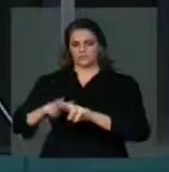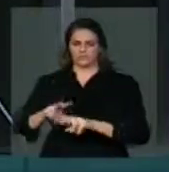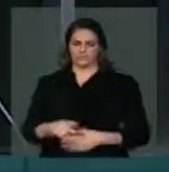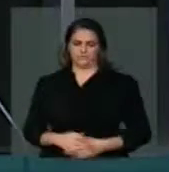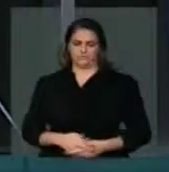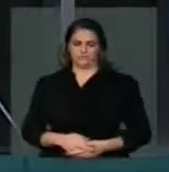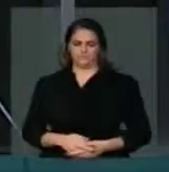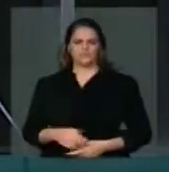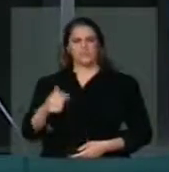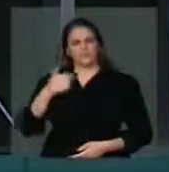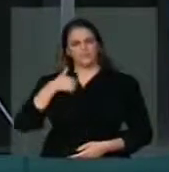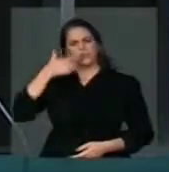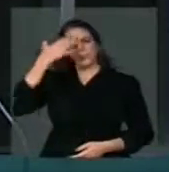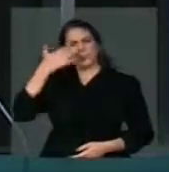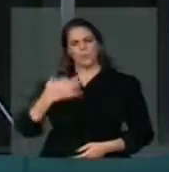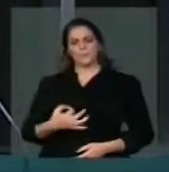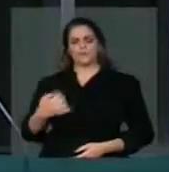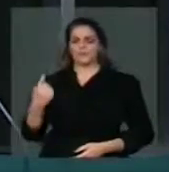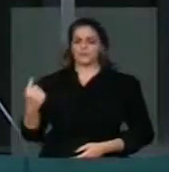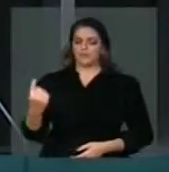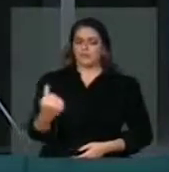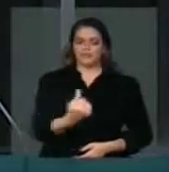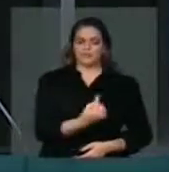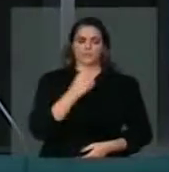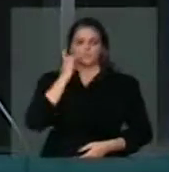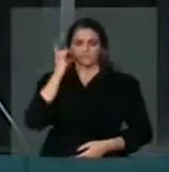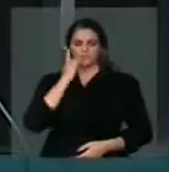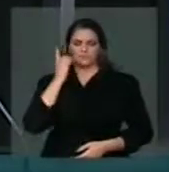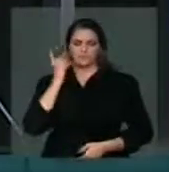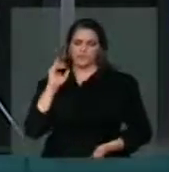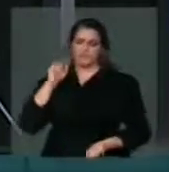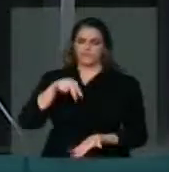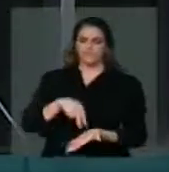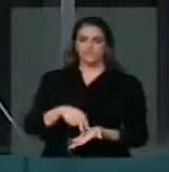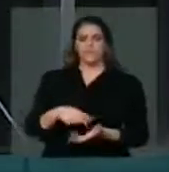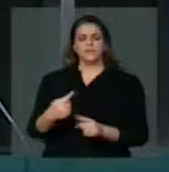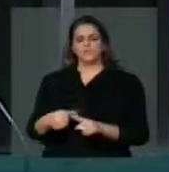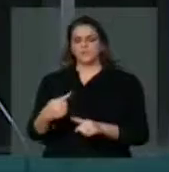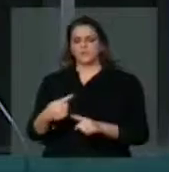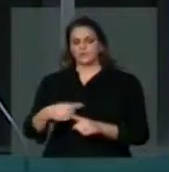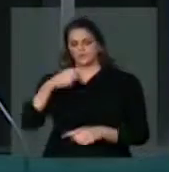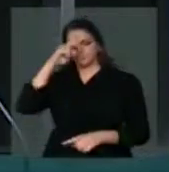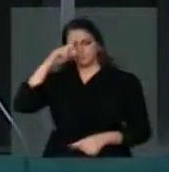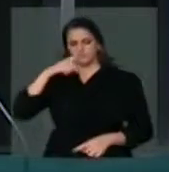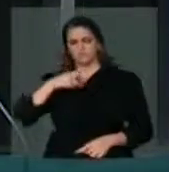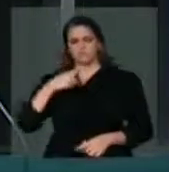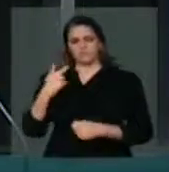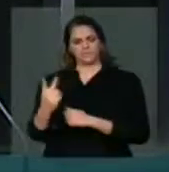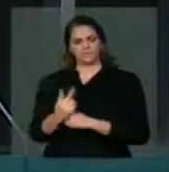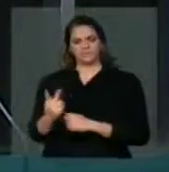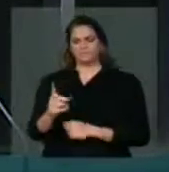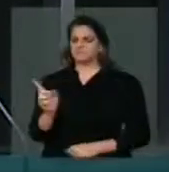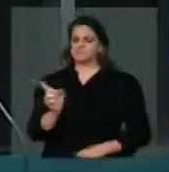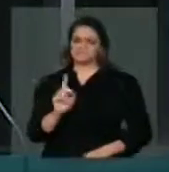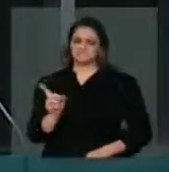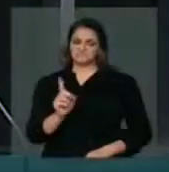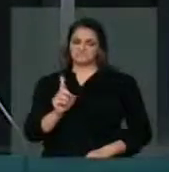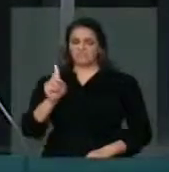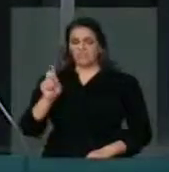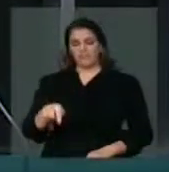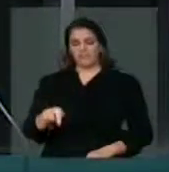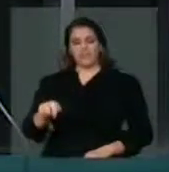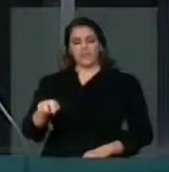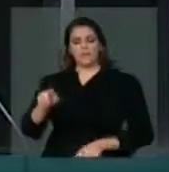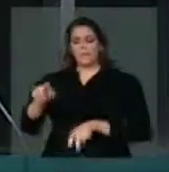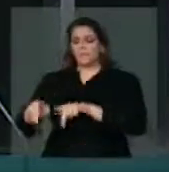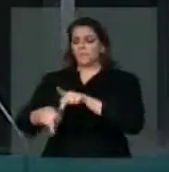cada deputado que aqui veio, veio pelo mérito do seu trabalho, mas vem não para defender o seu interesse. O sentimento da